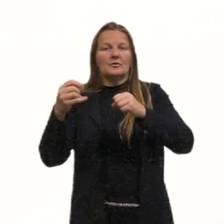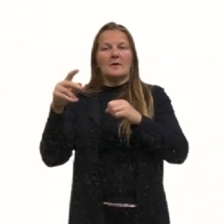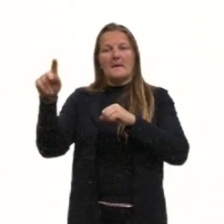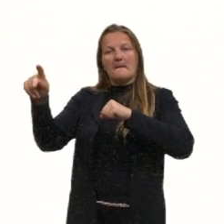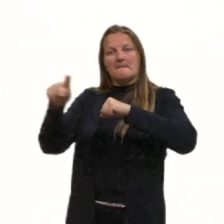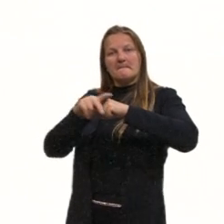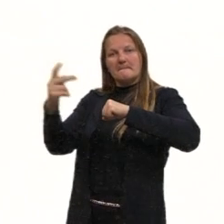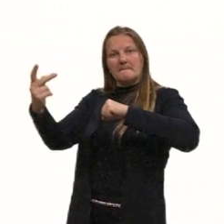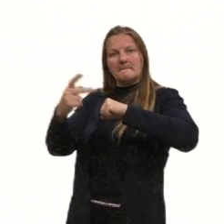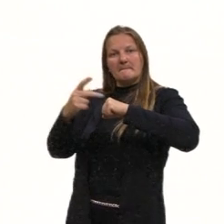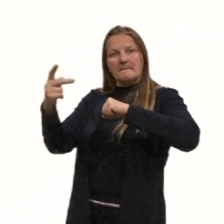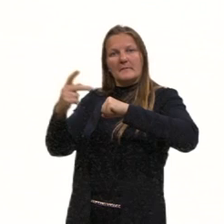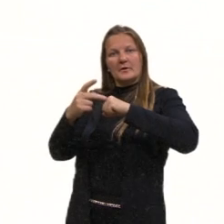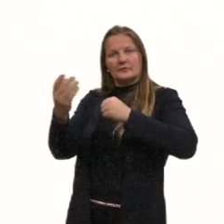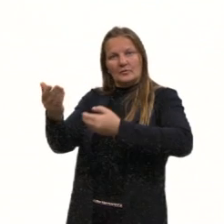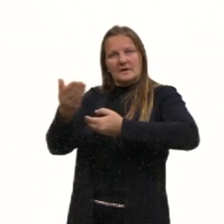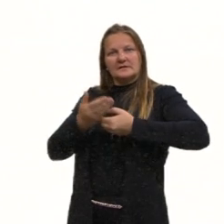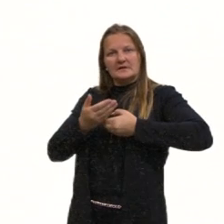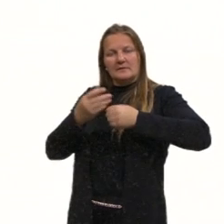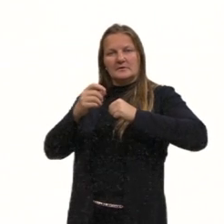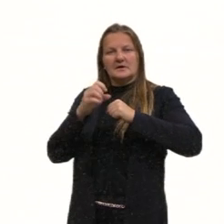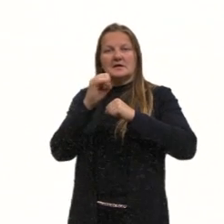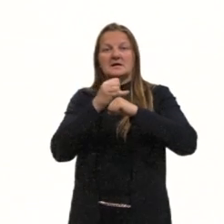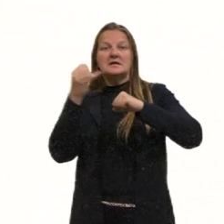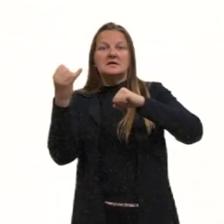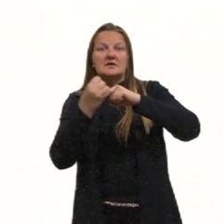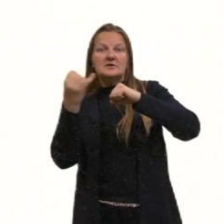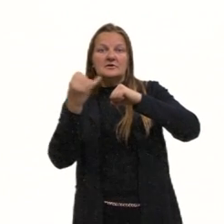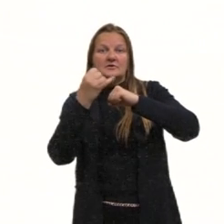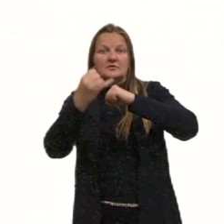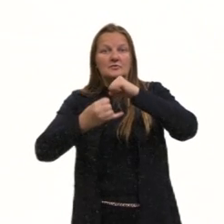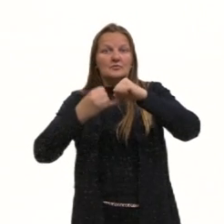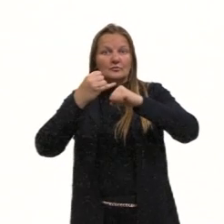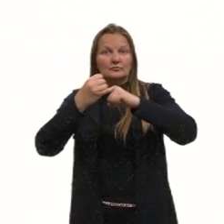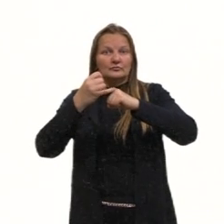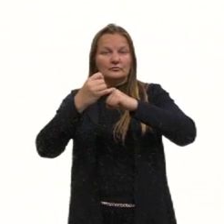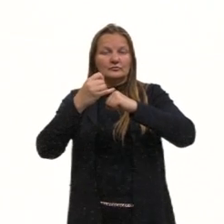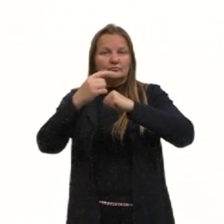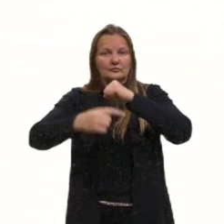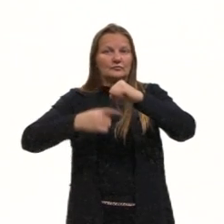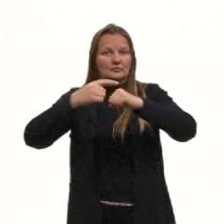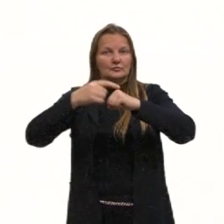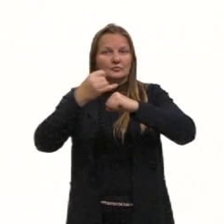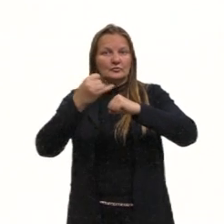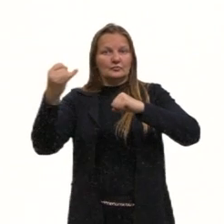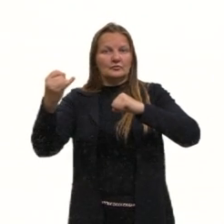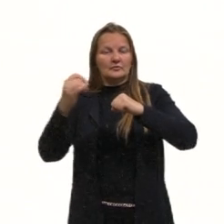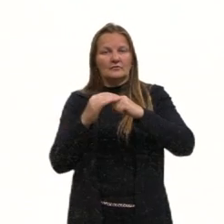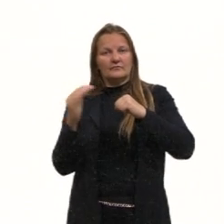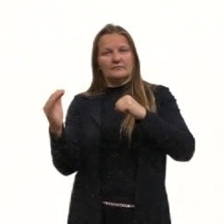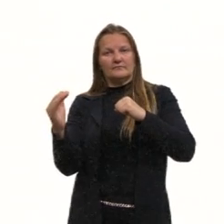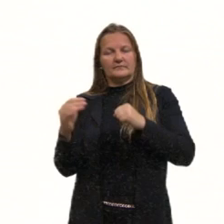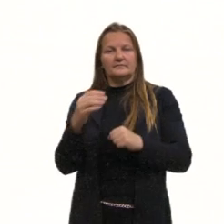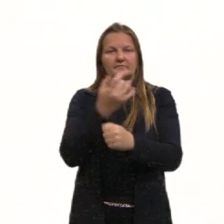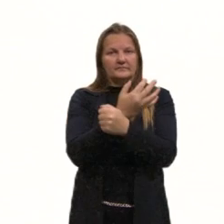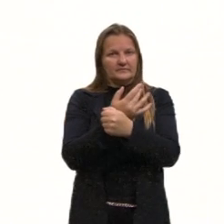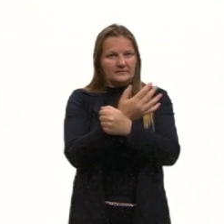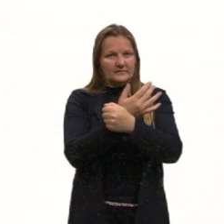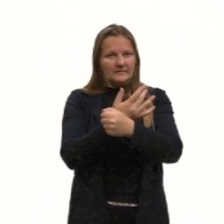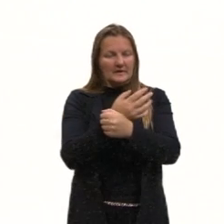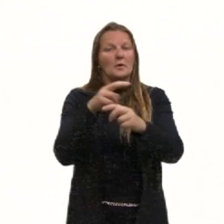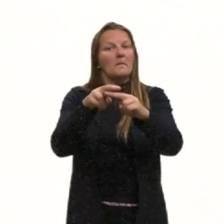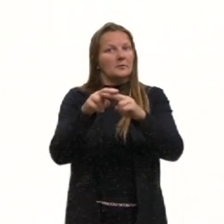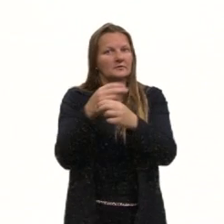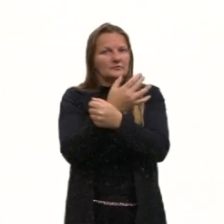os ácidos Então quem dificulta essa reação de transtornificação é um ácido isso